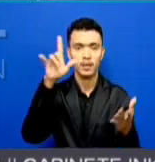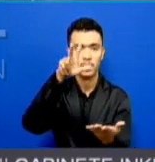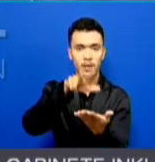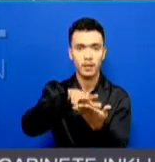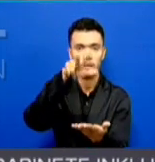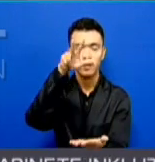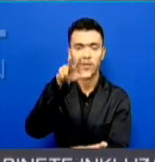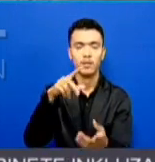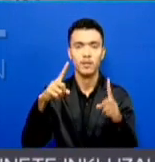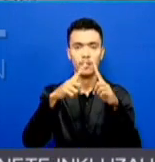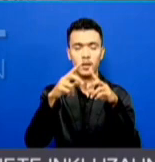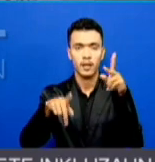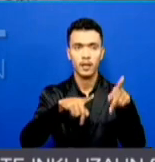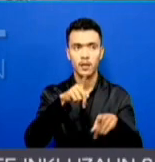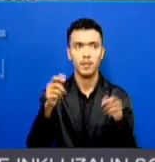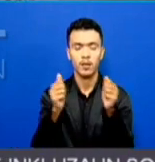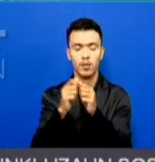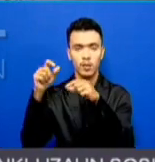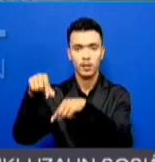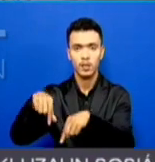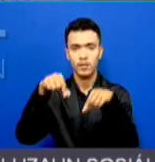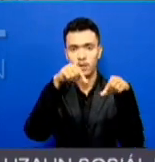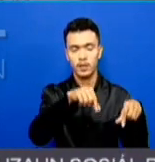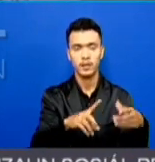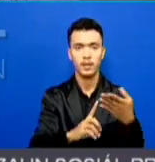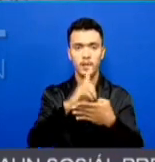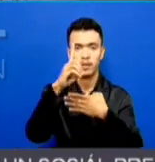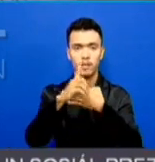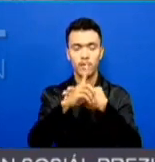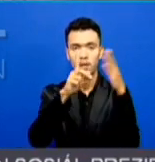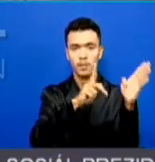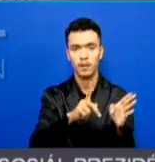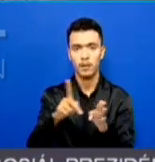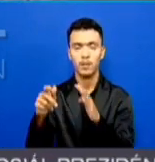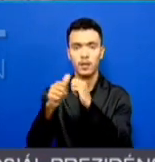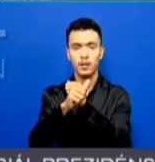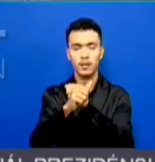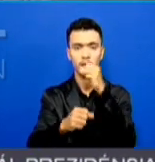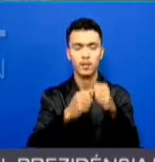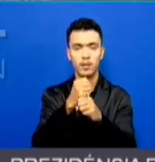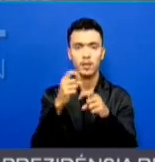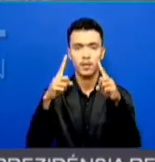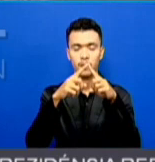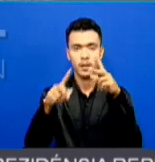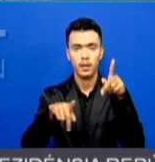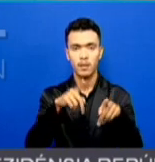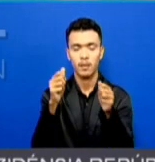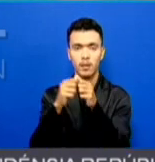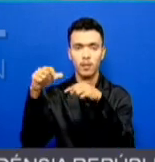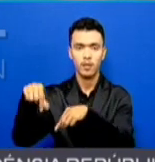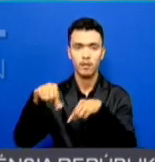a convenção para hemodeficiência, desenvolve plano ação anual para hemodeficiência na